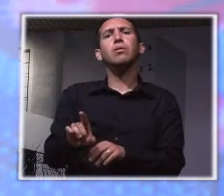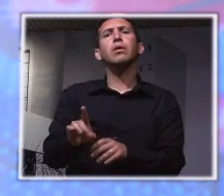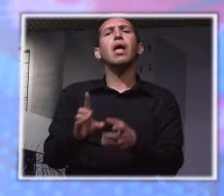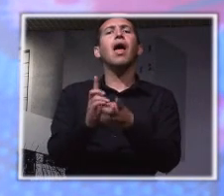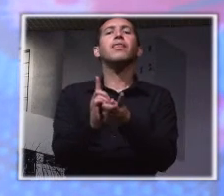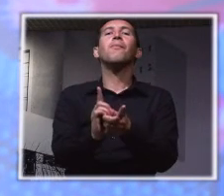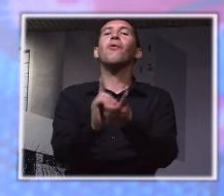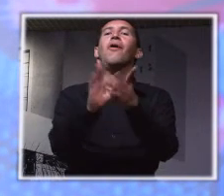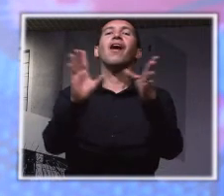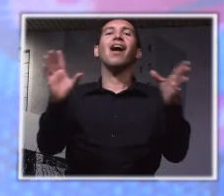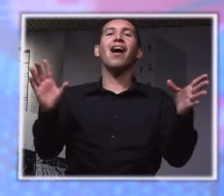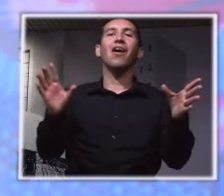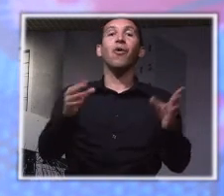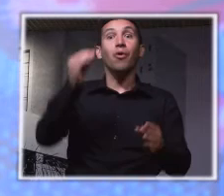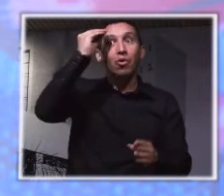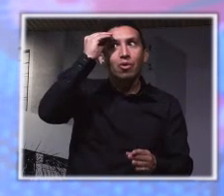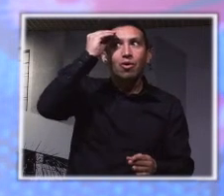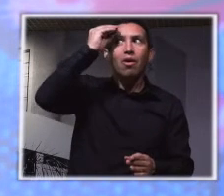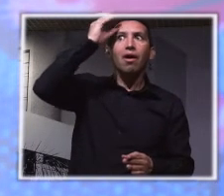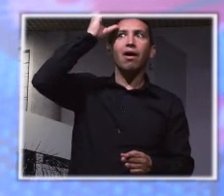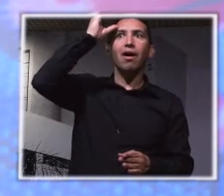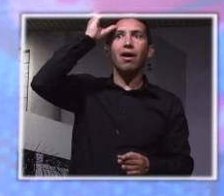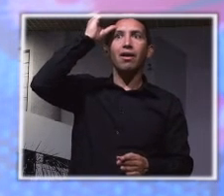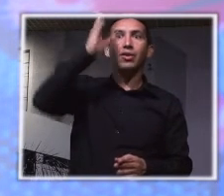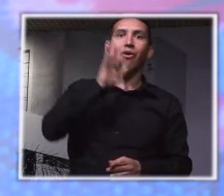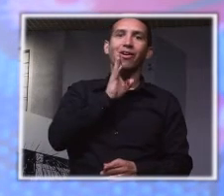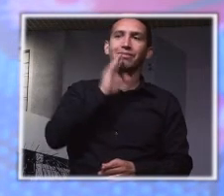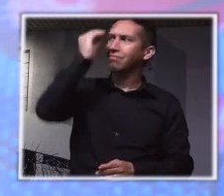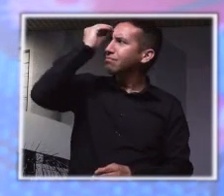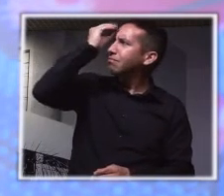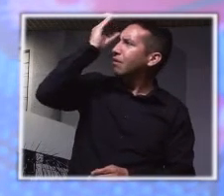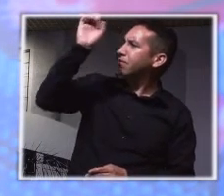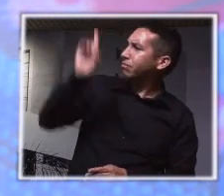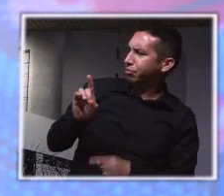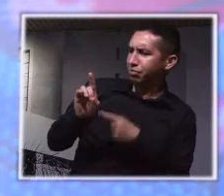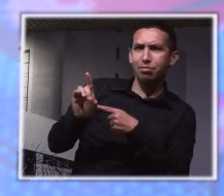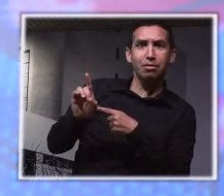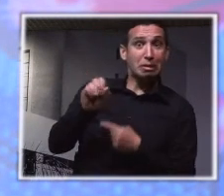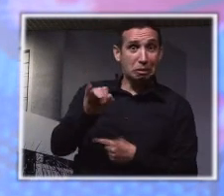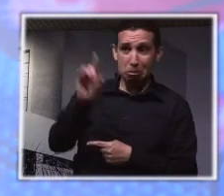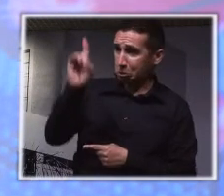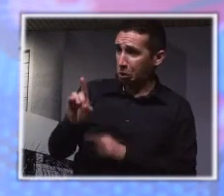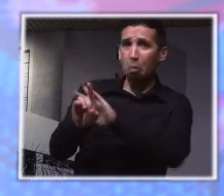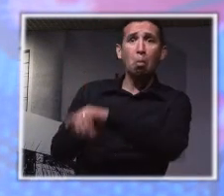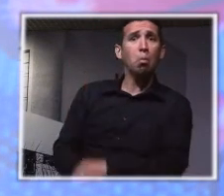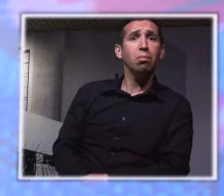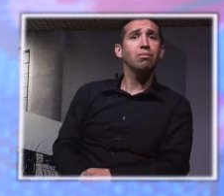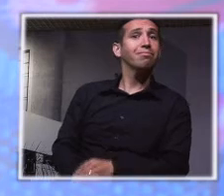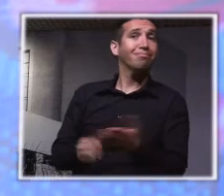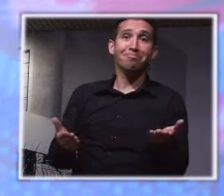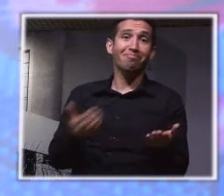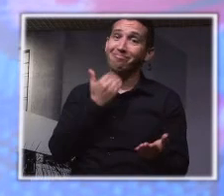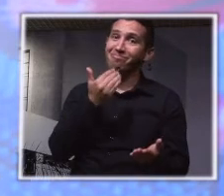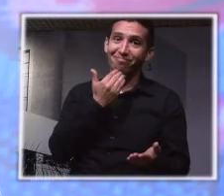informação e viabiliza o sagrado direito de se conhecer os direitos, sem o qual não se exerce nenhum direito.